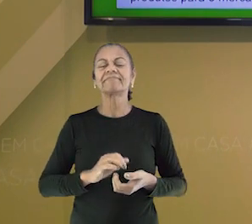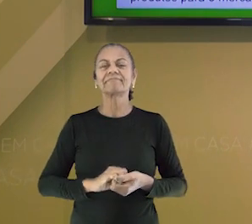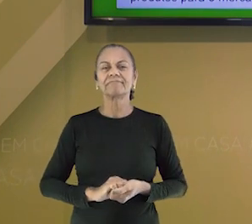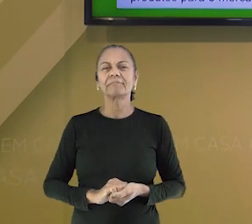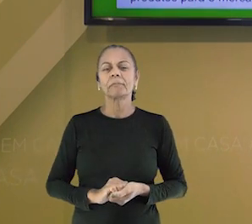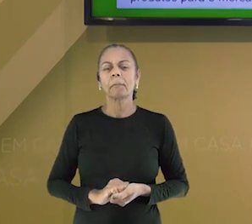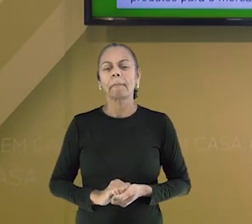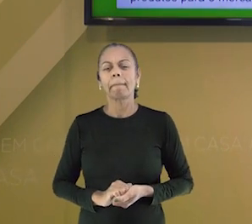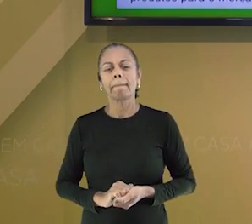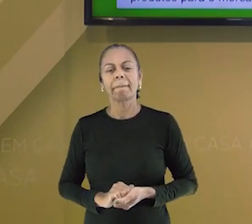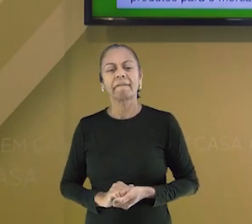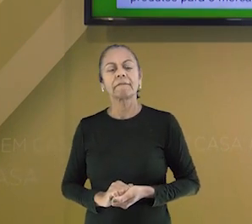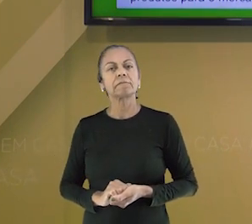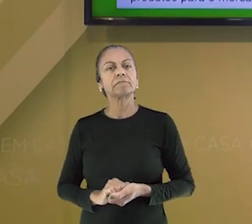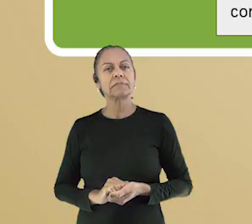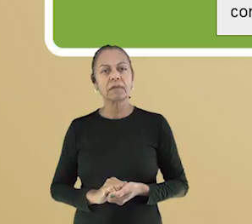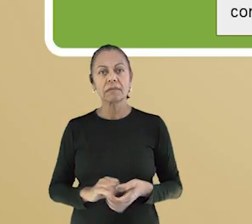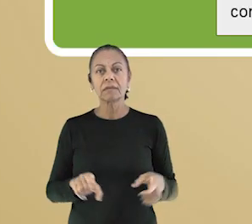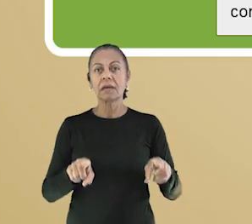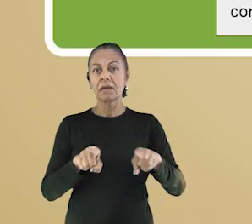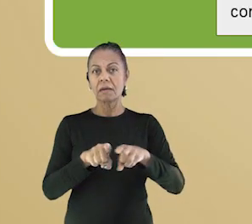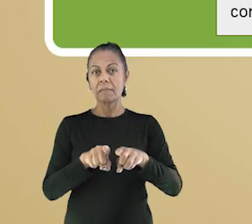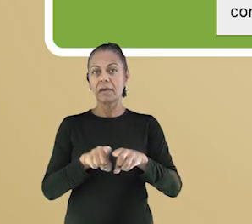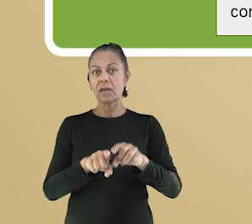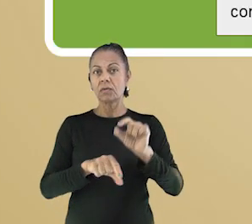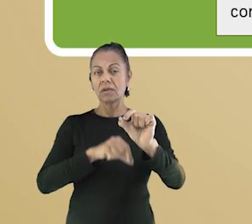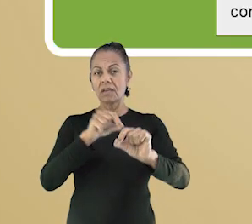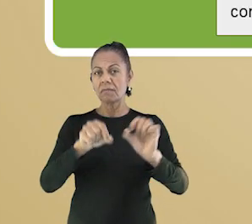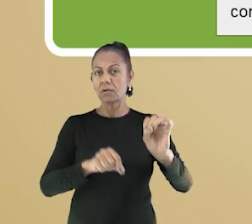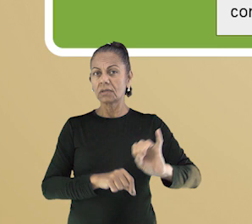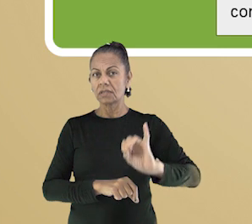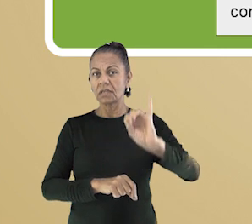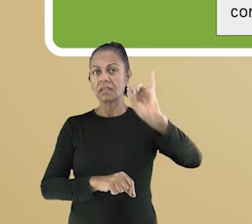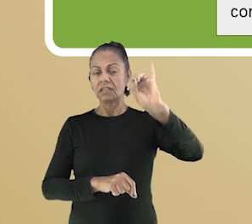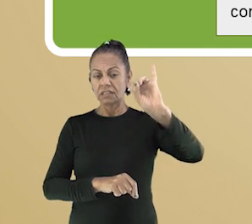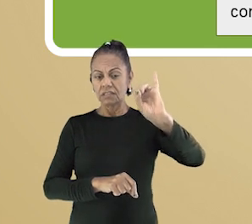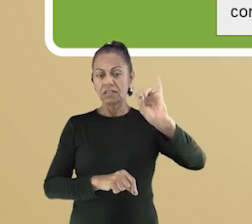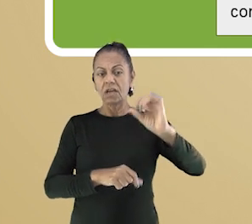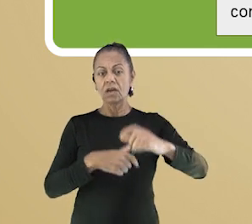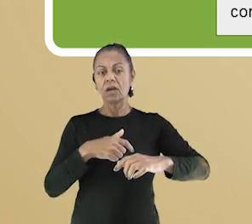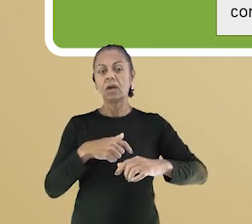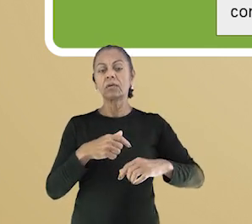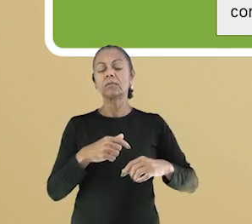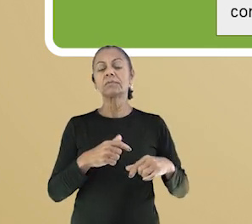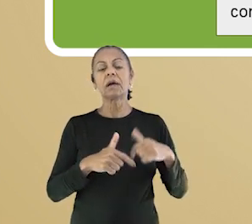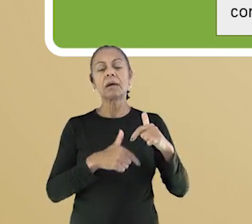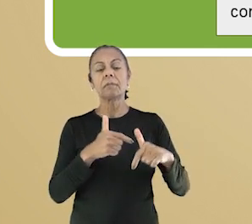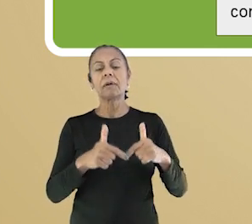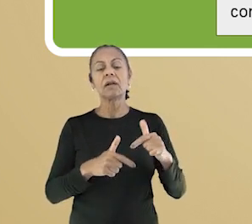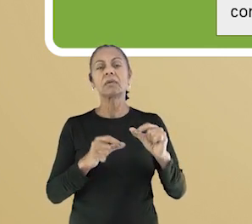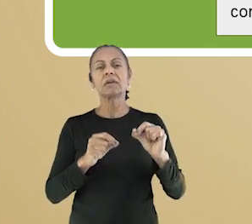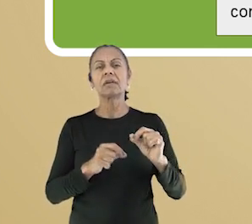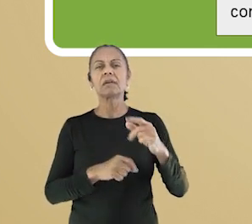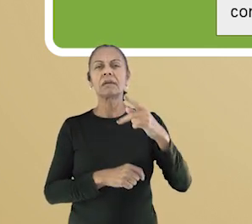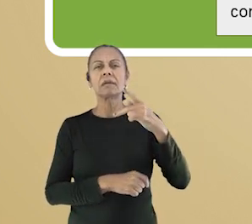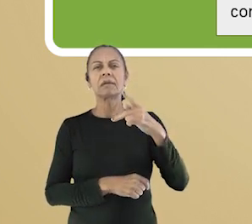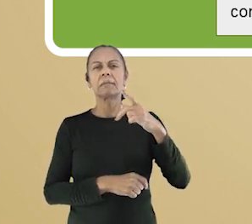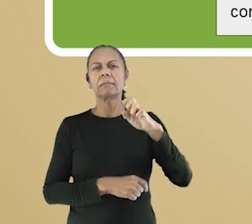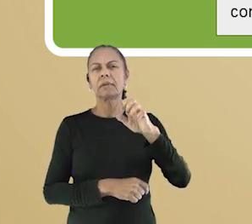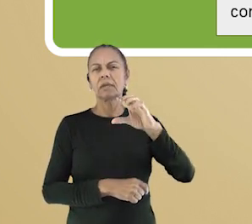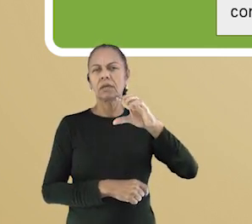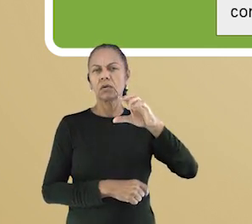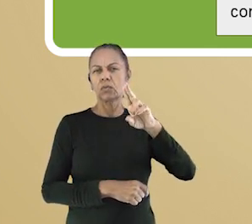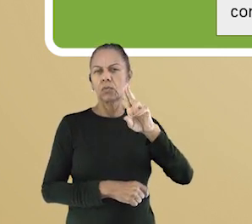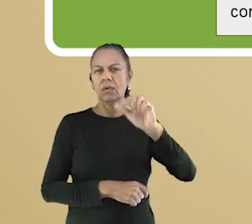produzido aqui e vai para outros países. Outra atividade que também é extremamente importante é essa aqui. A